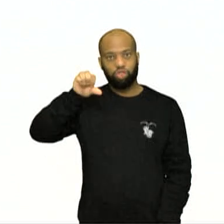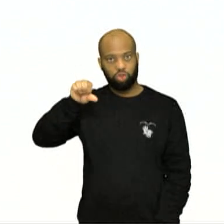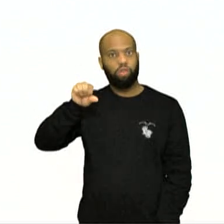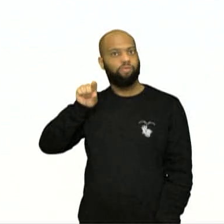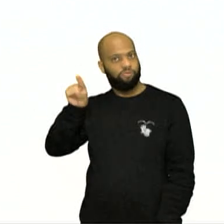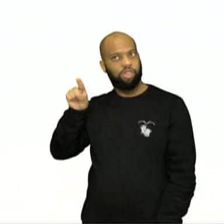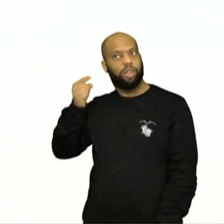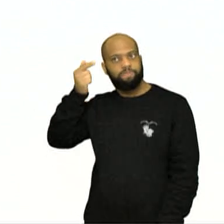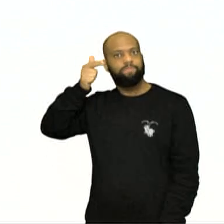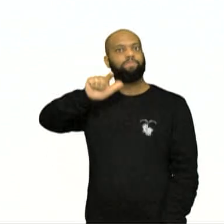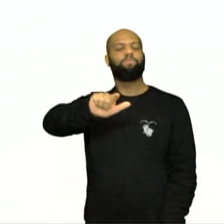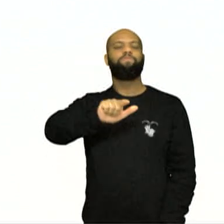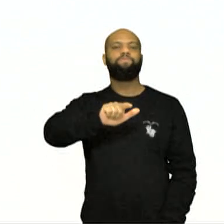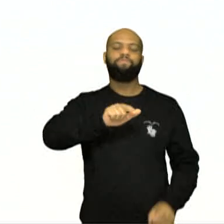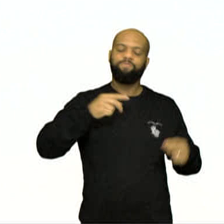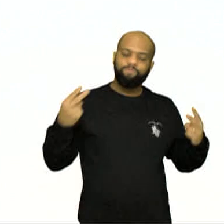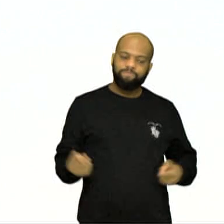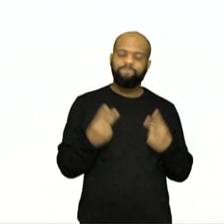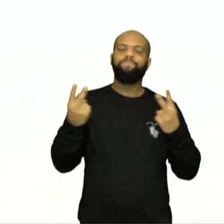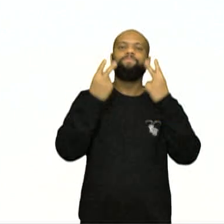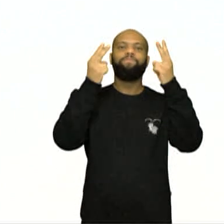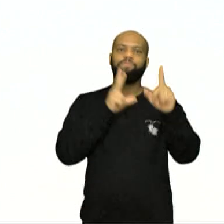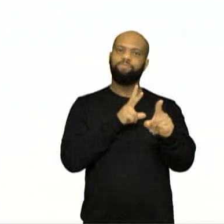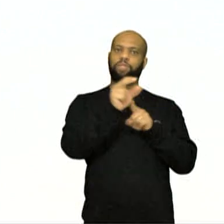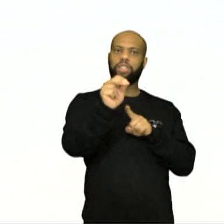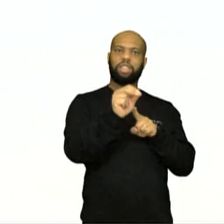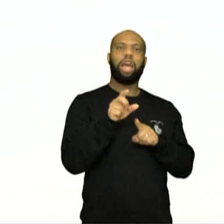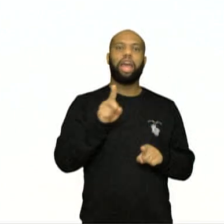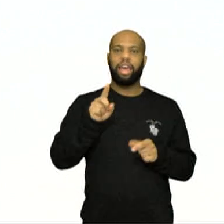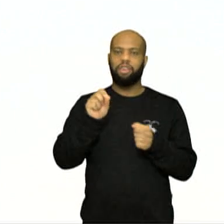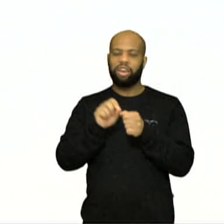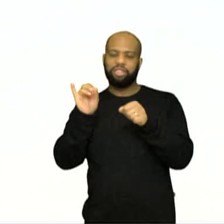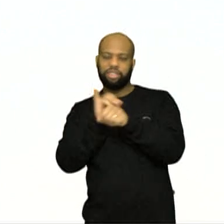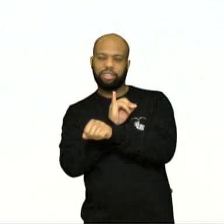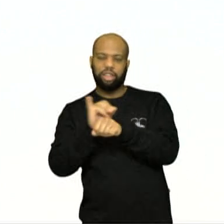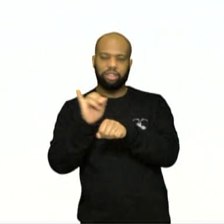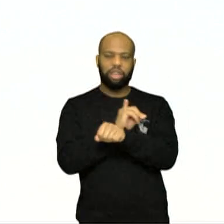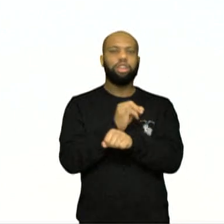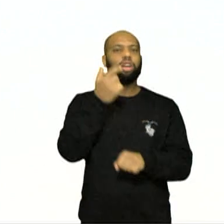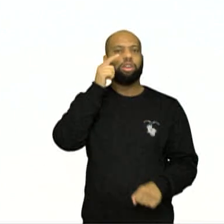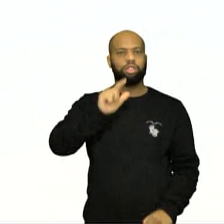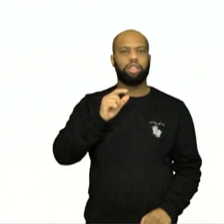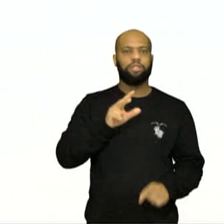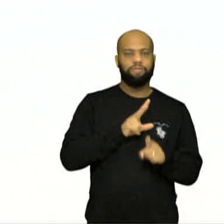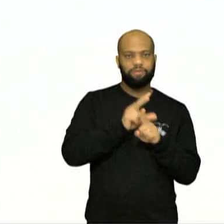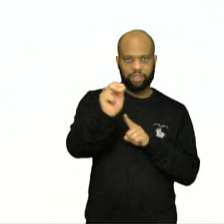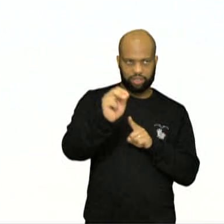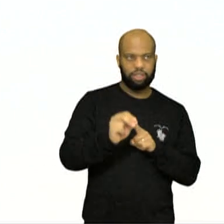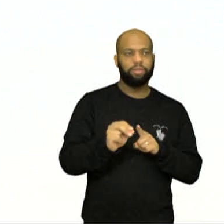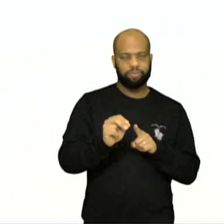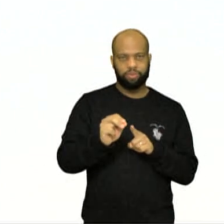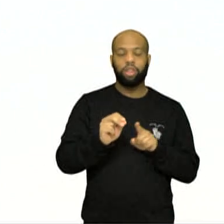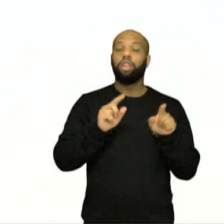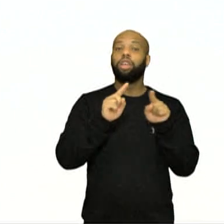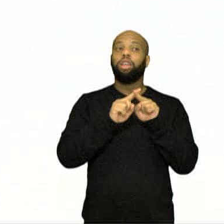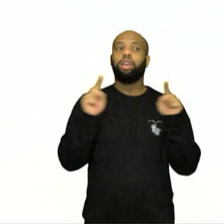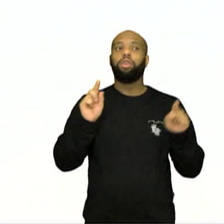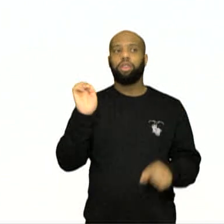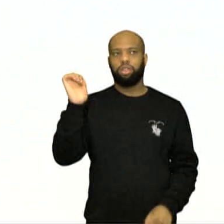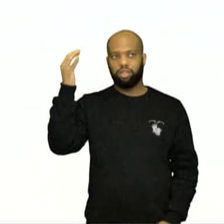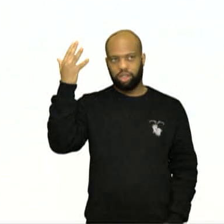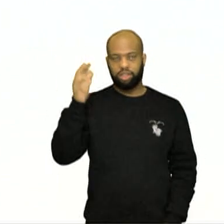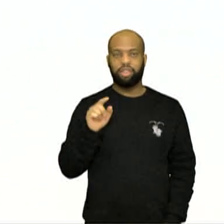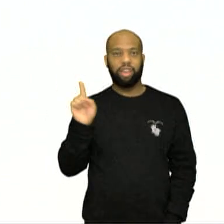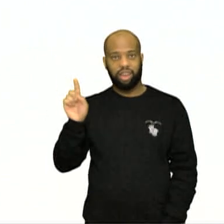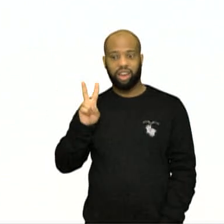1429, né? Ela comandando as estratégias do exército, ela vai vencer esta batalha, né? Porém, pessoal, ela